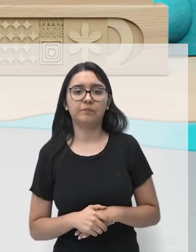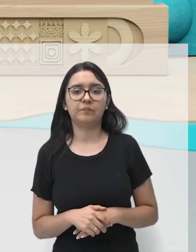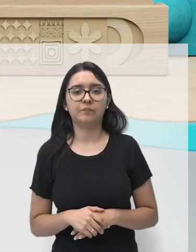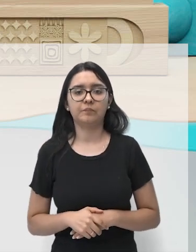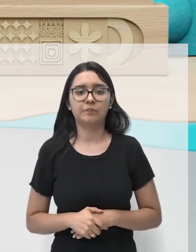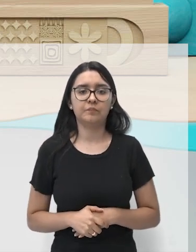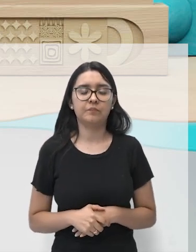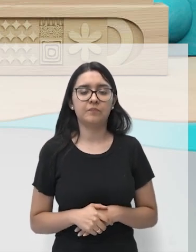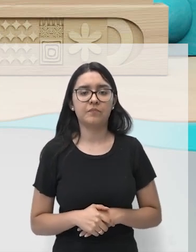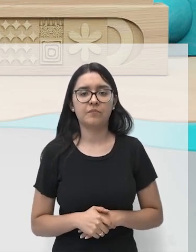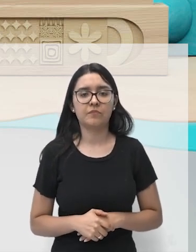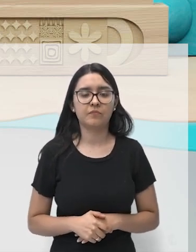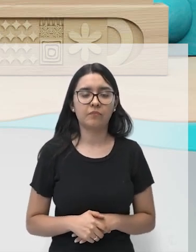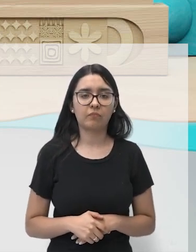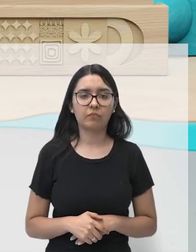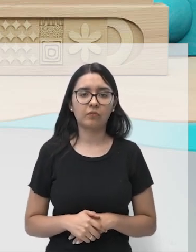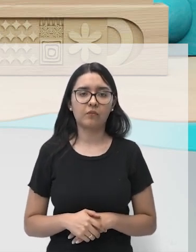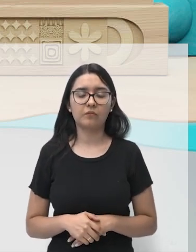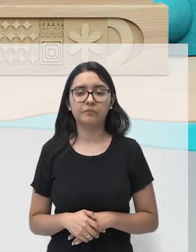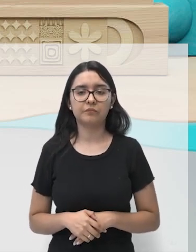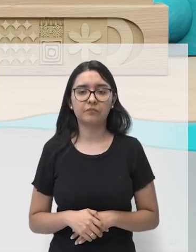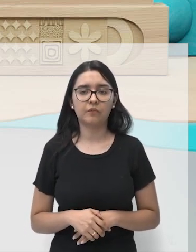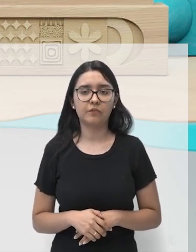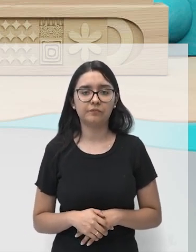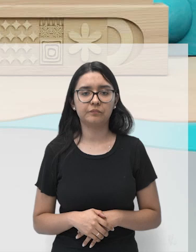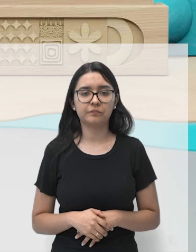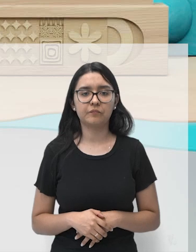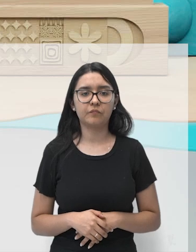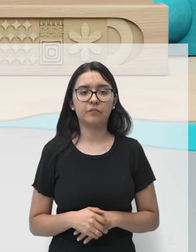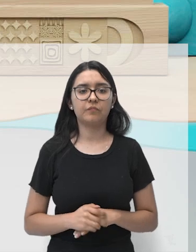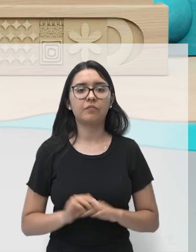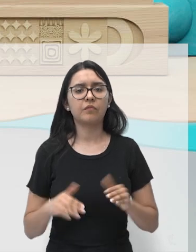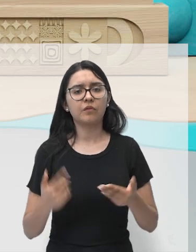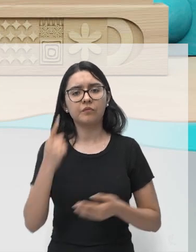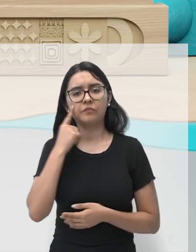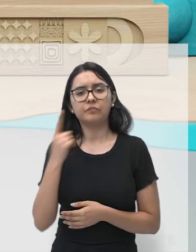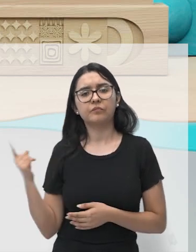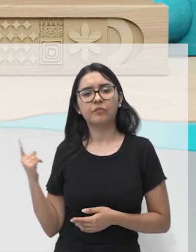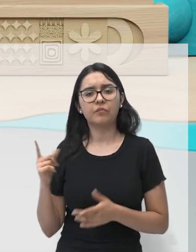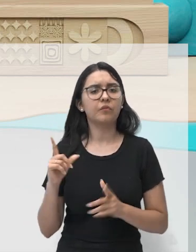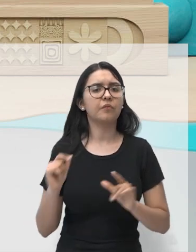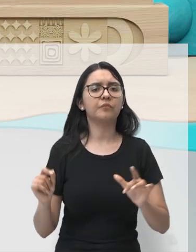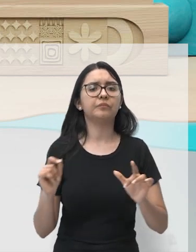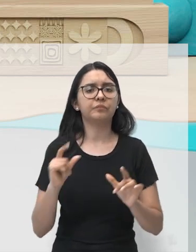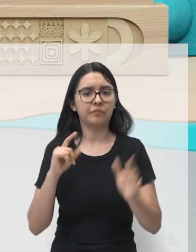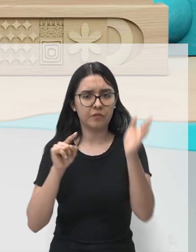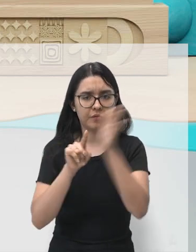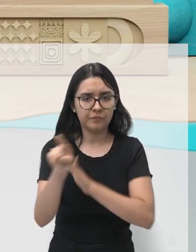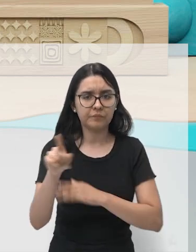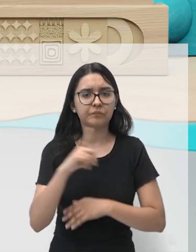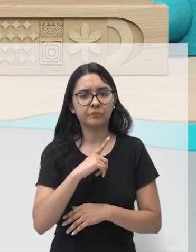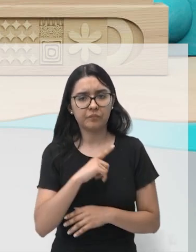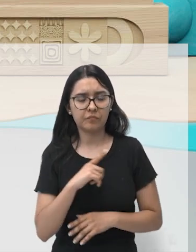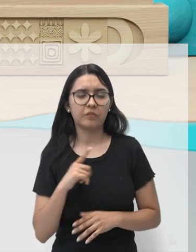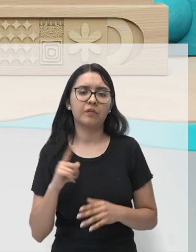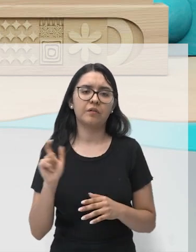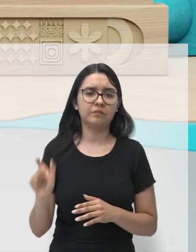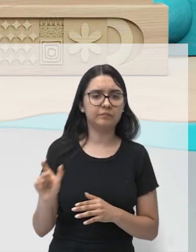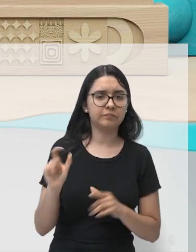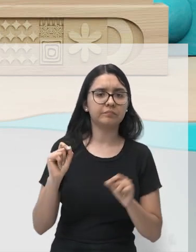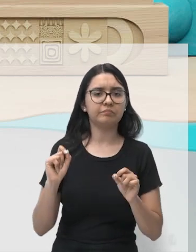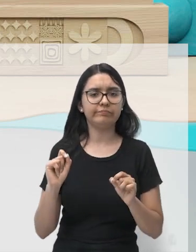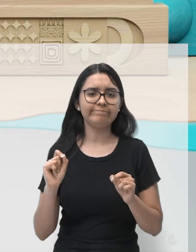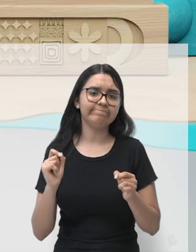sisters and grandparents are part of a family. Aqui eu já tenho um falso cognato,